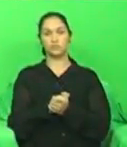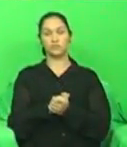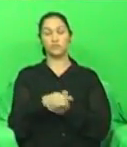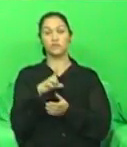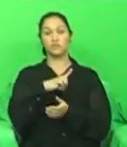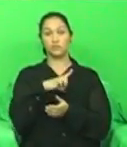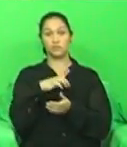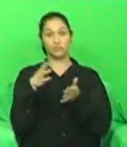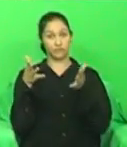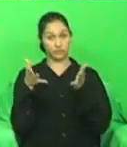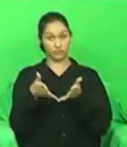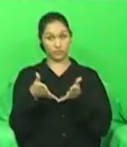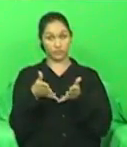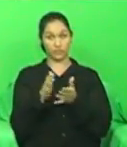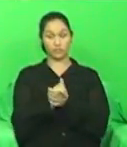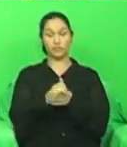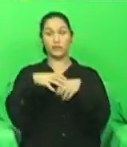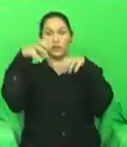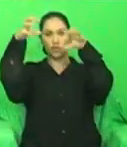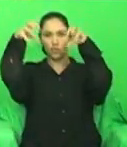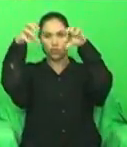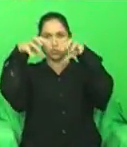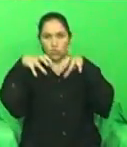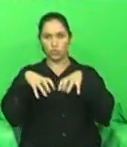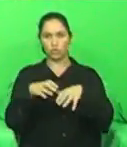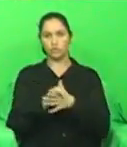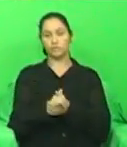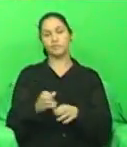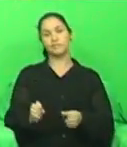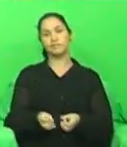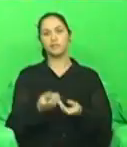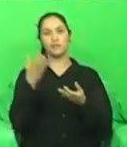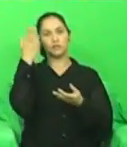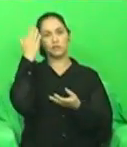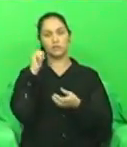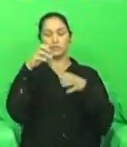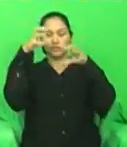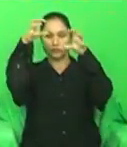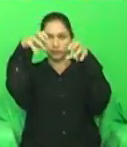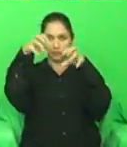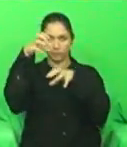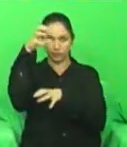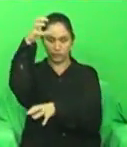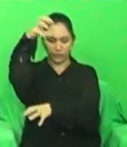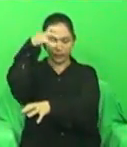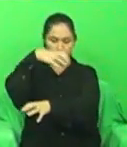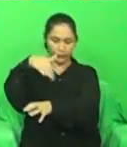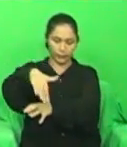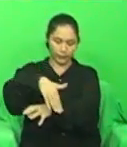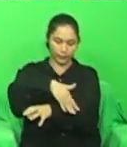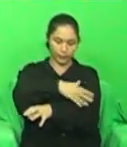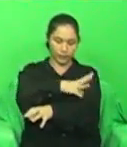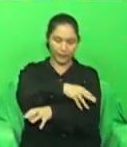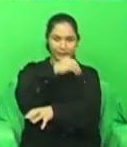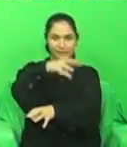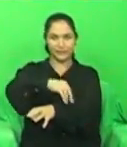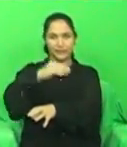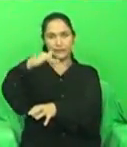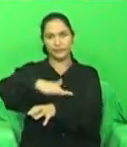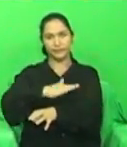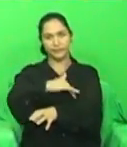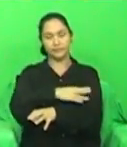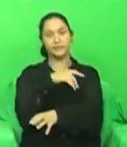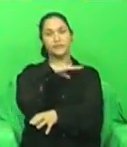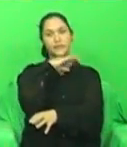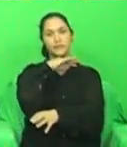tv a questão das chuvas é normal que as chuvas trazem os buracos nas ruas a questão que o senhor falou